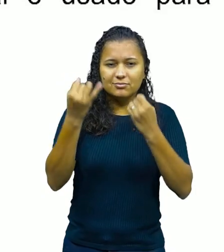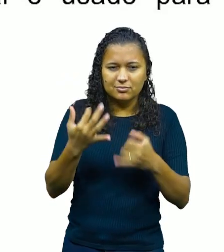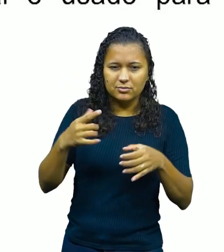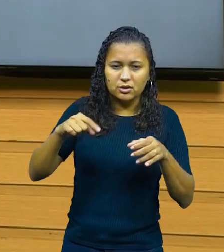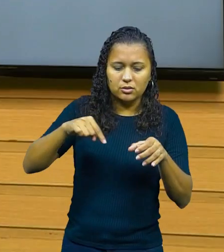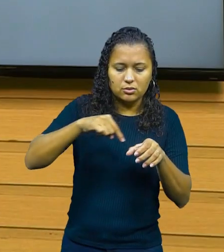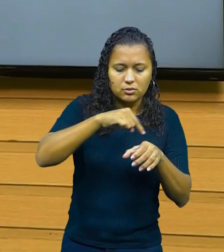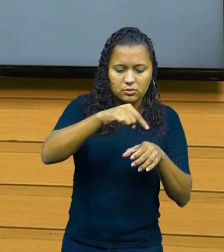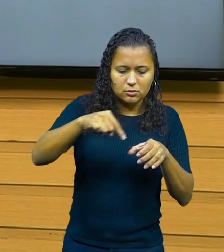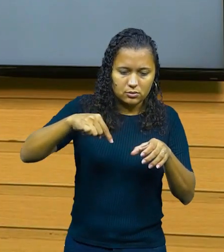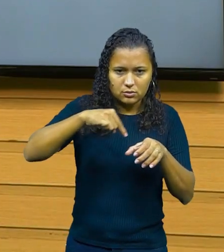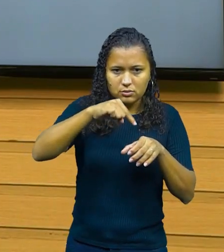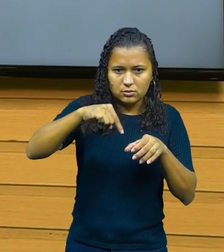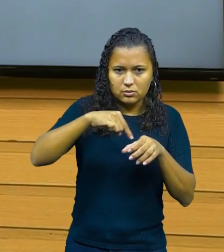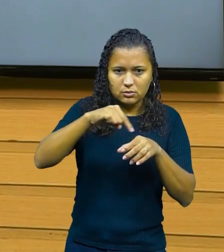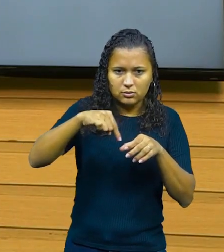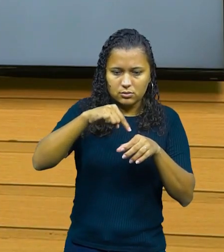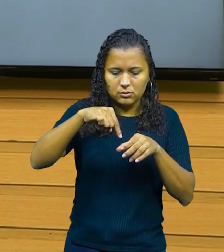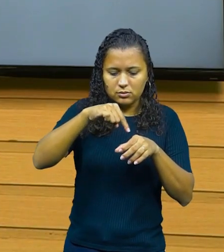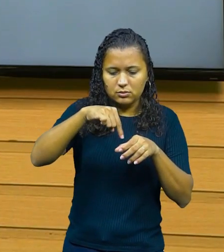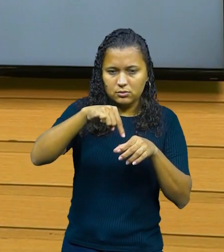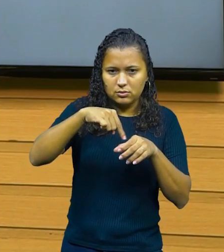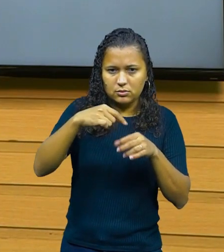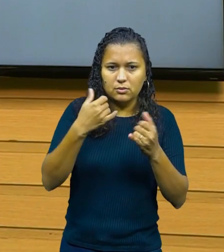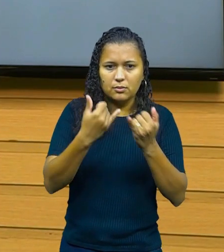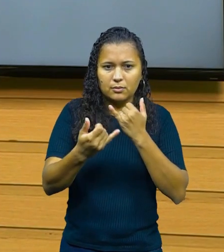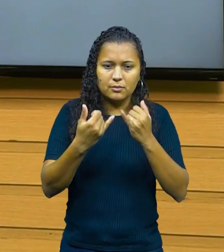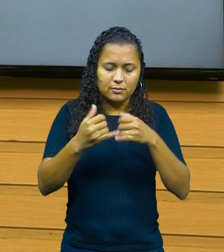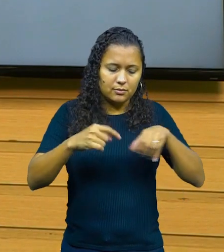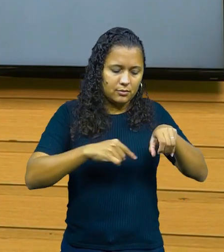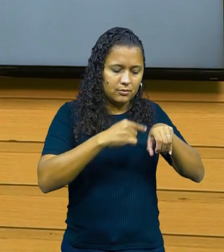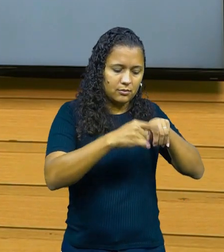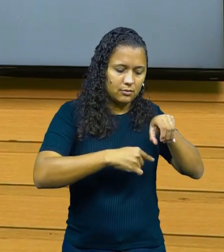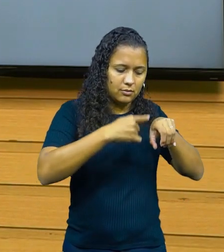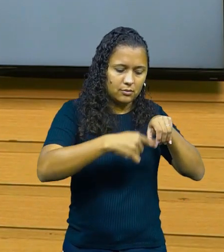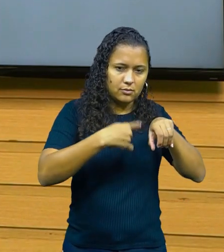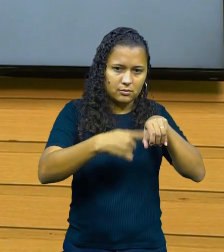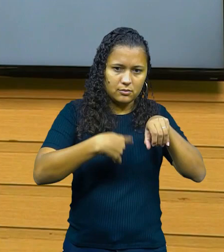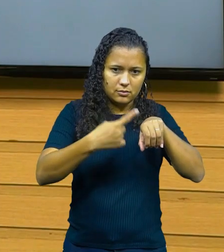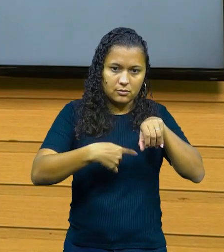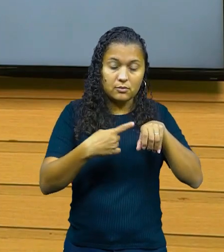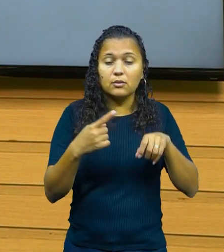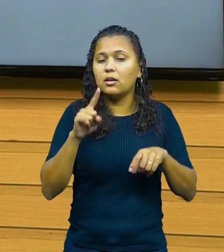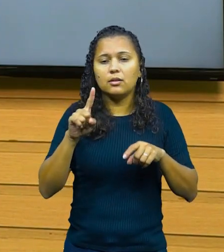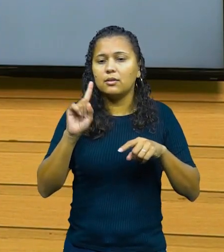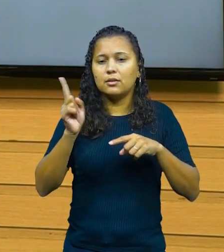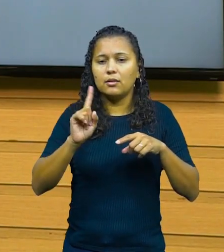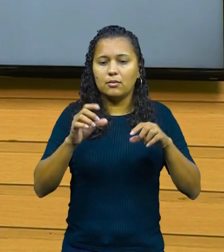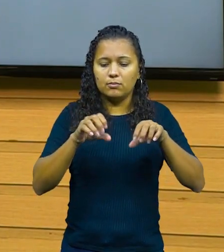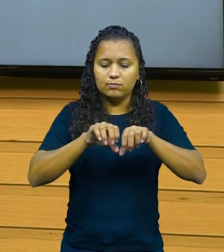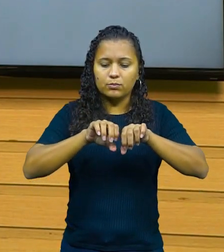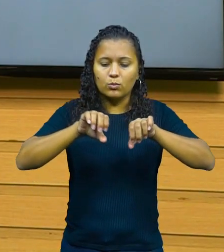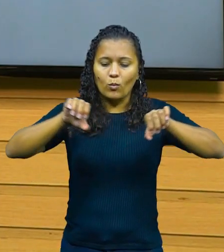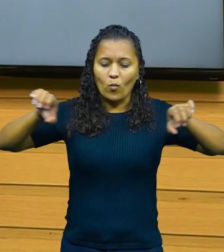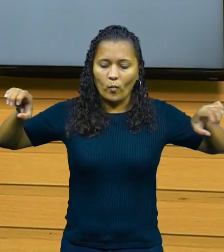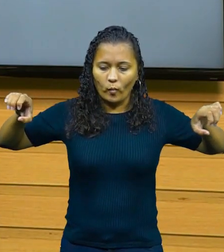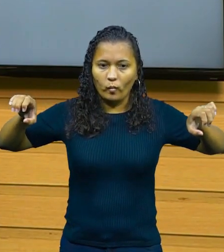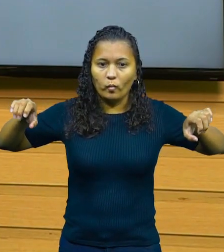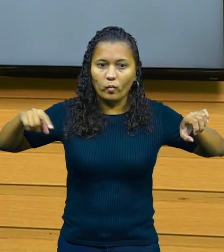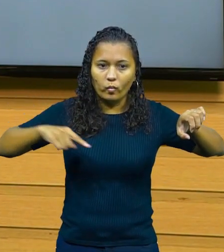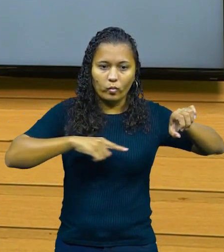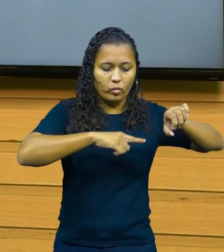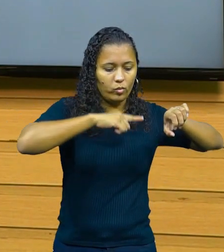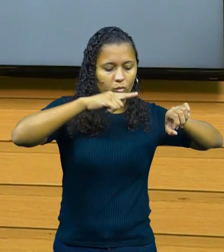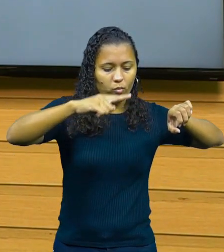ali que todo o tubo era achatado e enrolado mesmo como se fosse um caracol, aqui não, ele já vai ser um pouquinho, ele